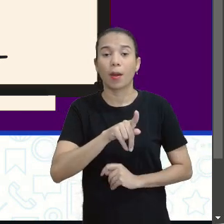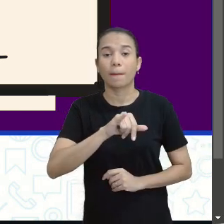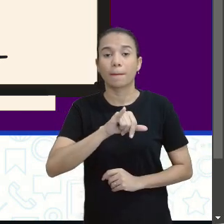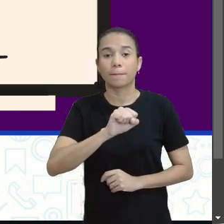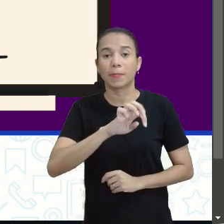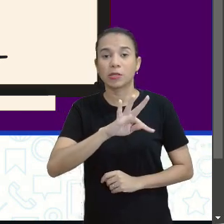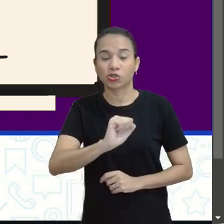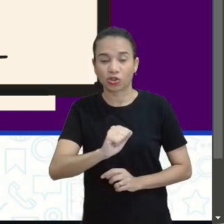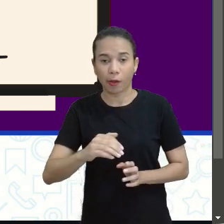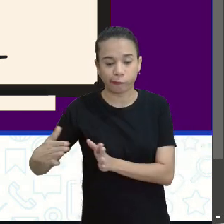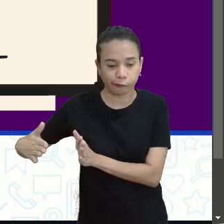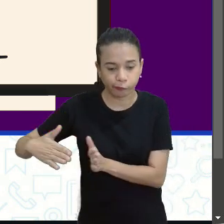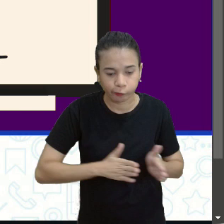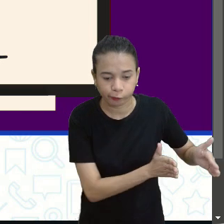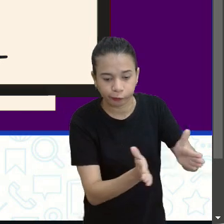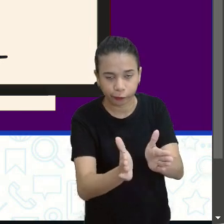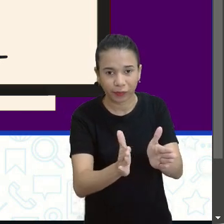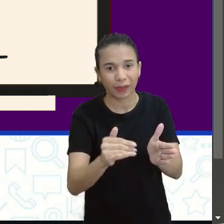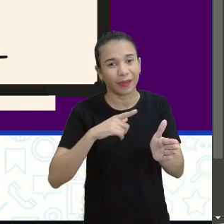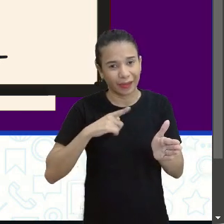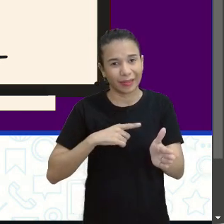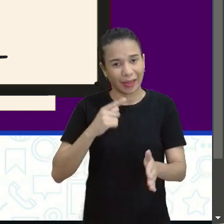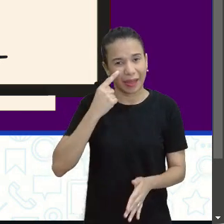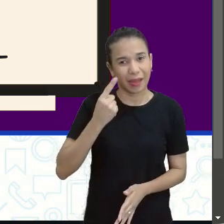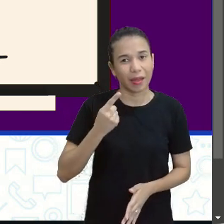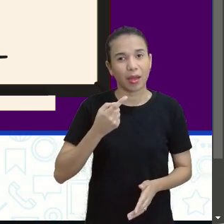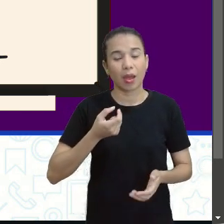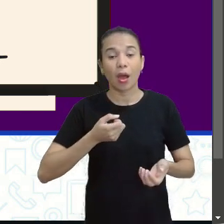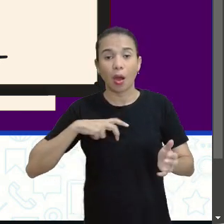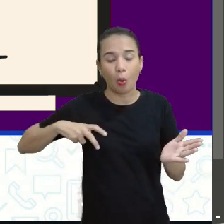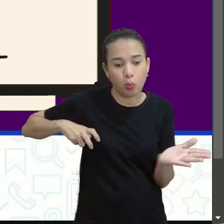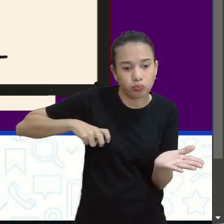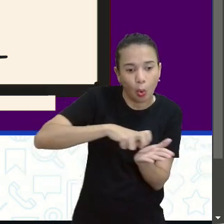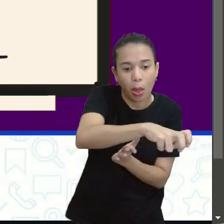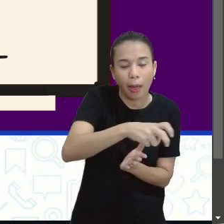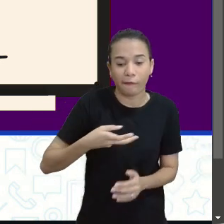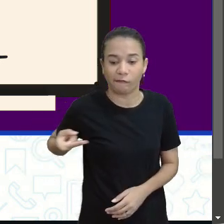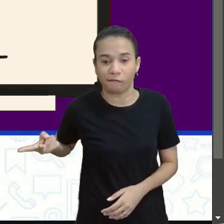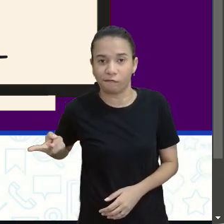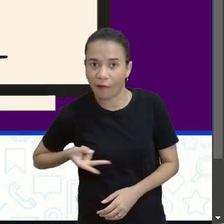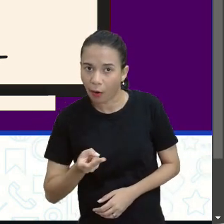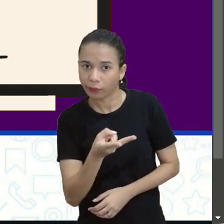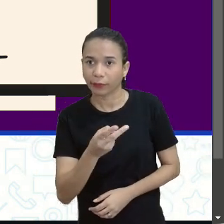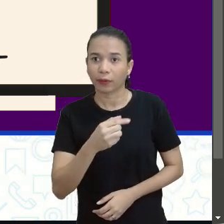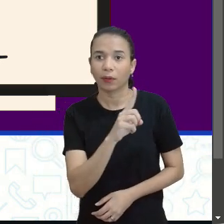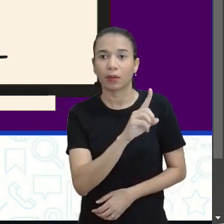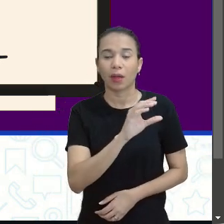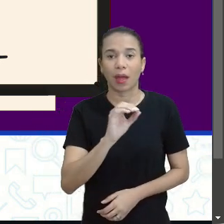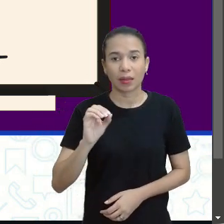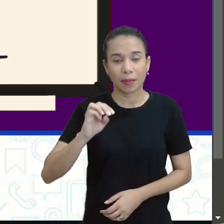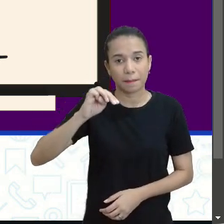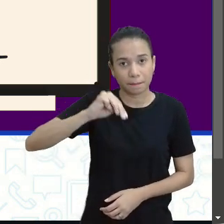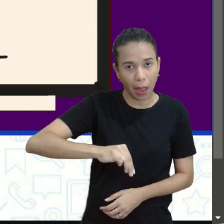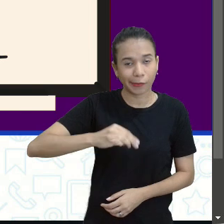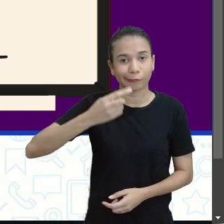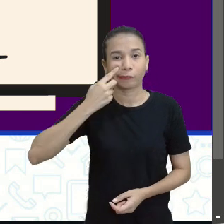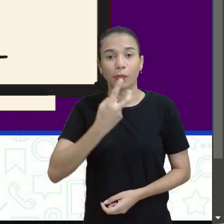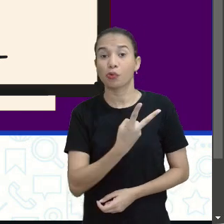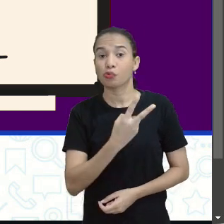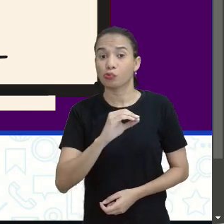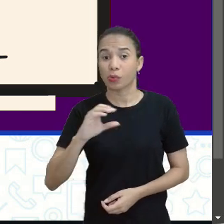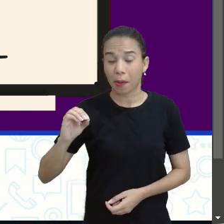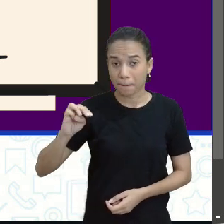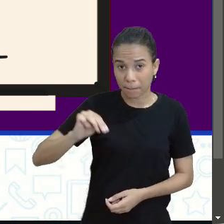pista, tá? Então, nós temos as corridas de velocidade, que são 100 metros rasos, 200